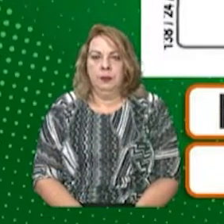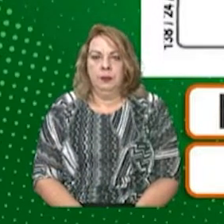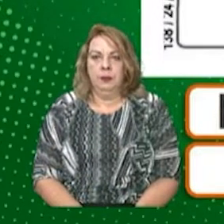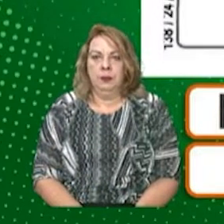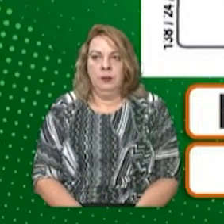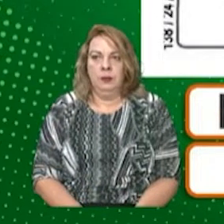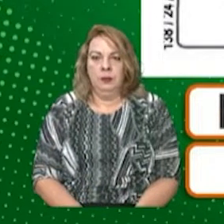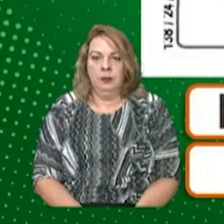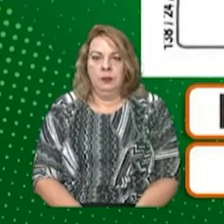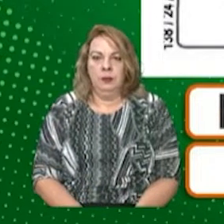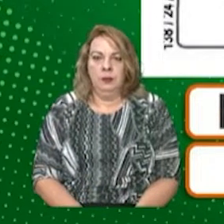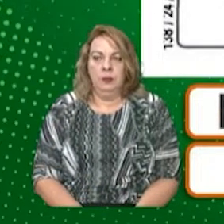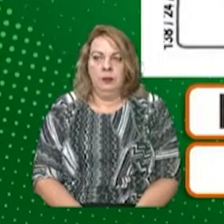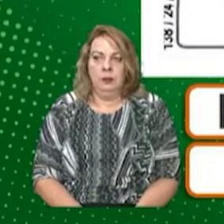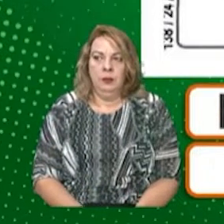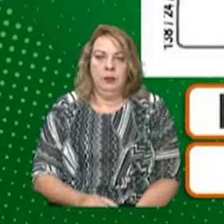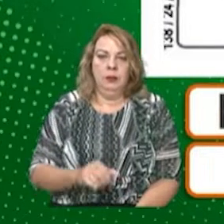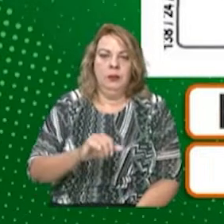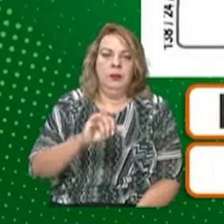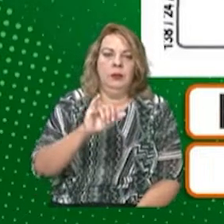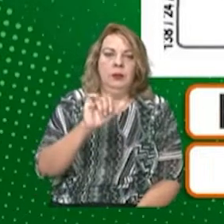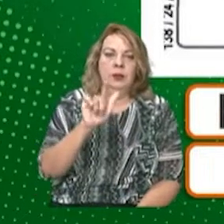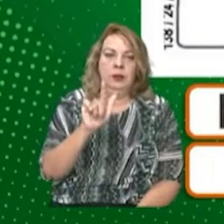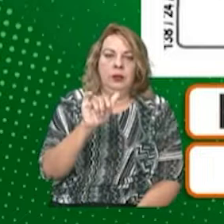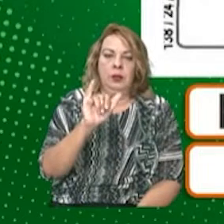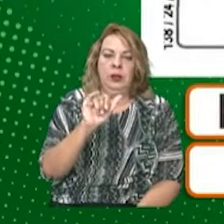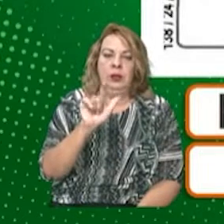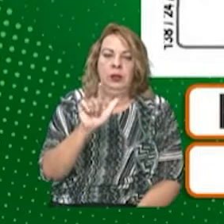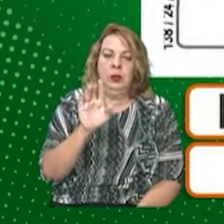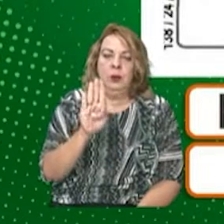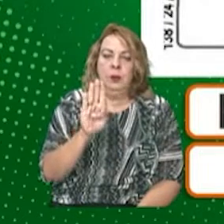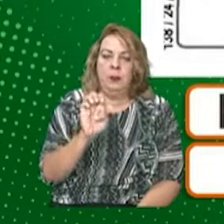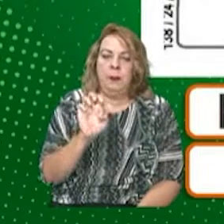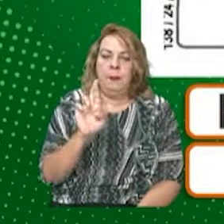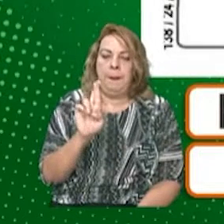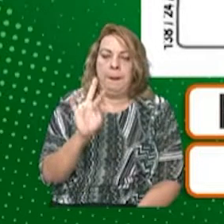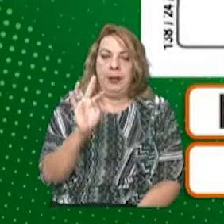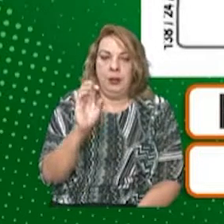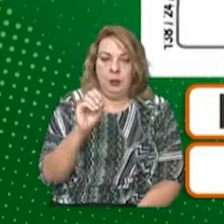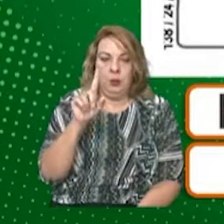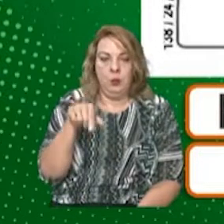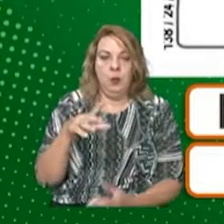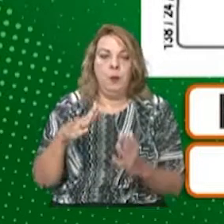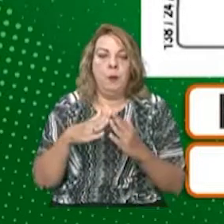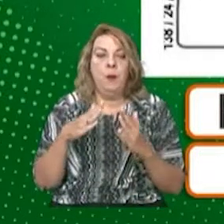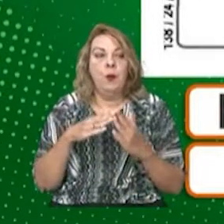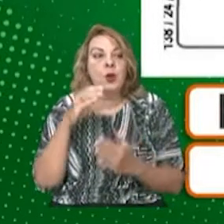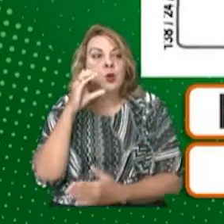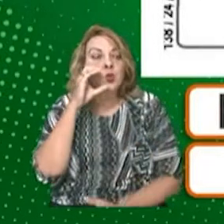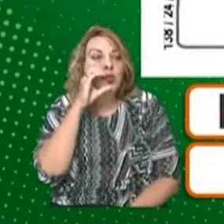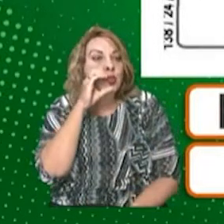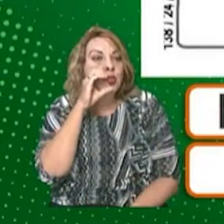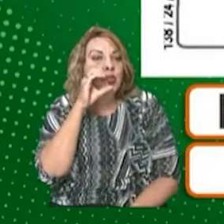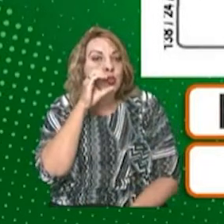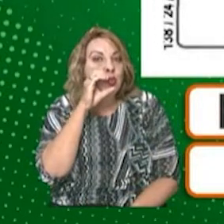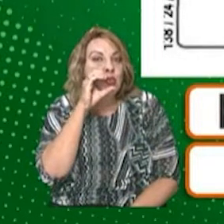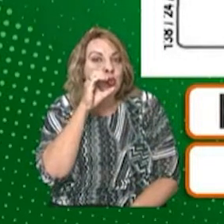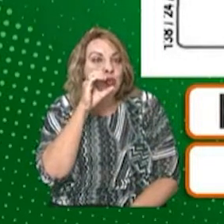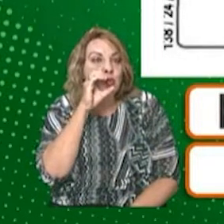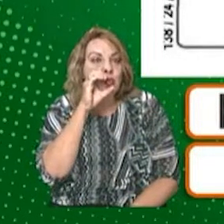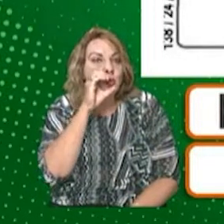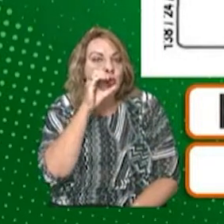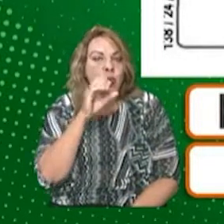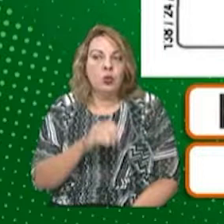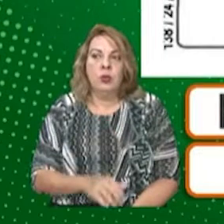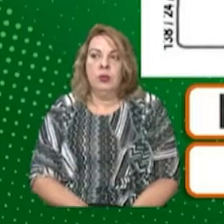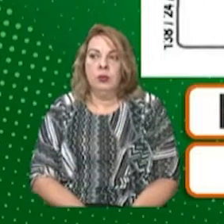617372, pertence ao Gilberto, né? O Gilberto é morador de Socorro, aqui na nossa grande Aracaju, em Nossa Senhora